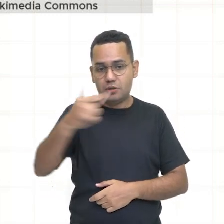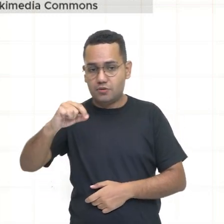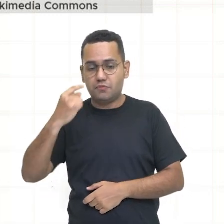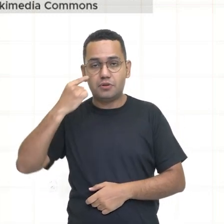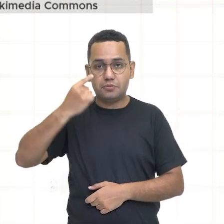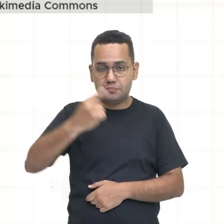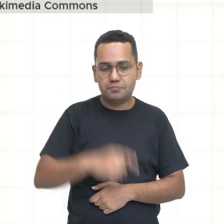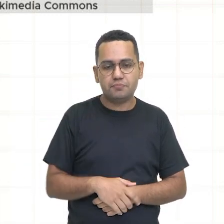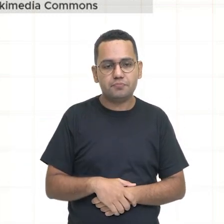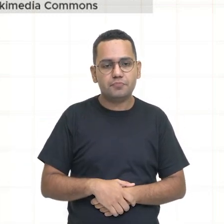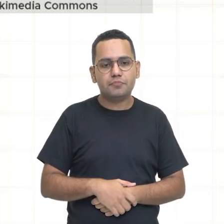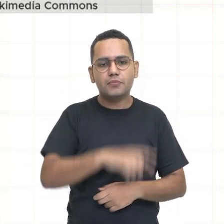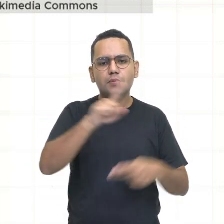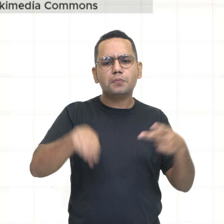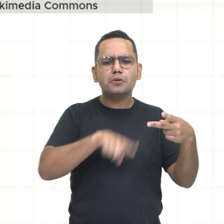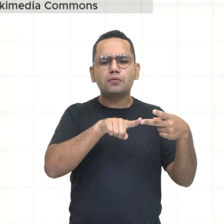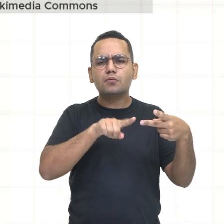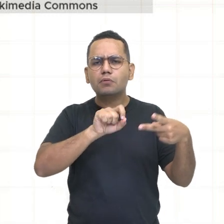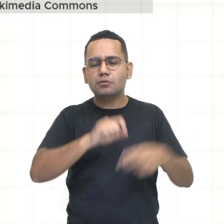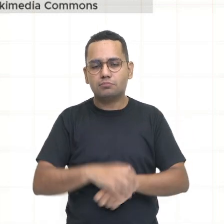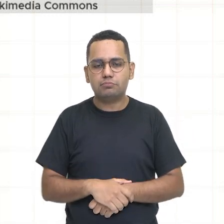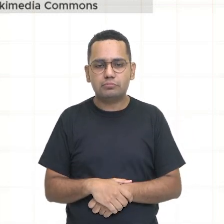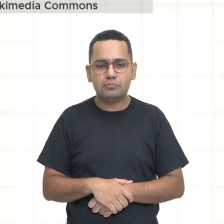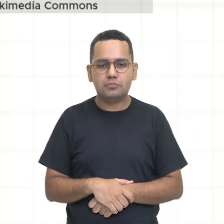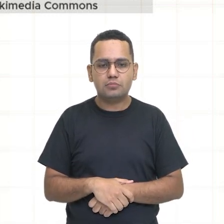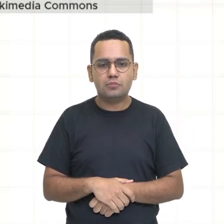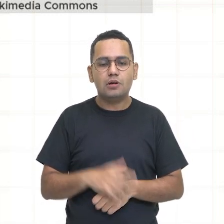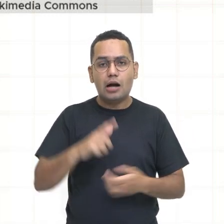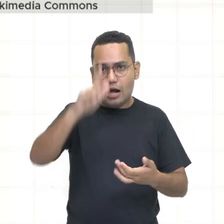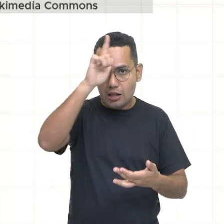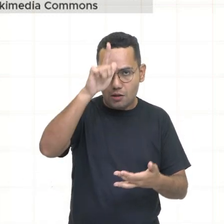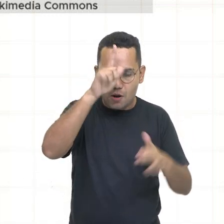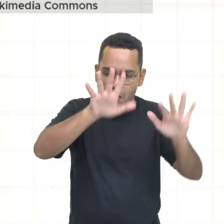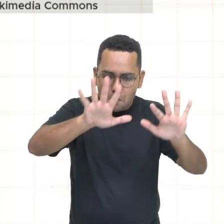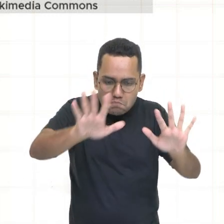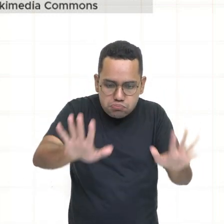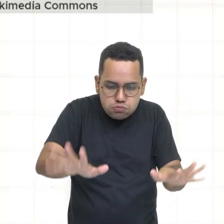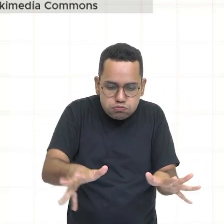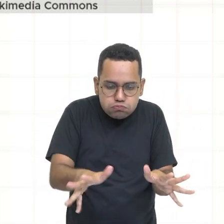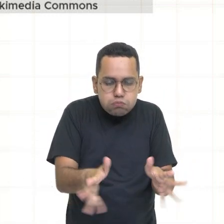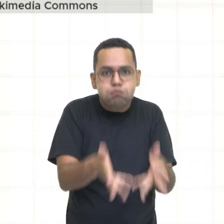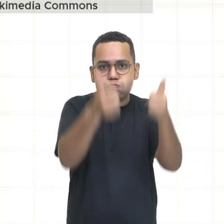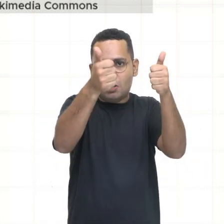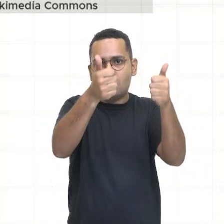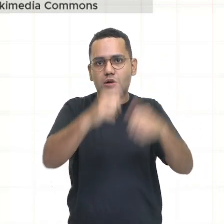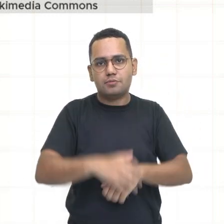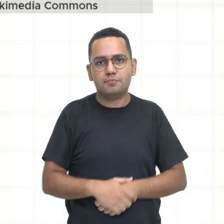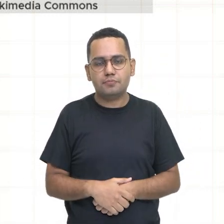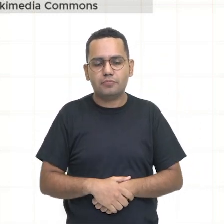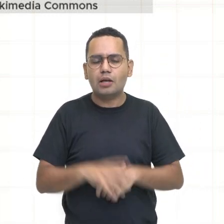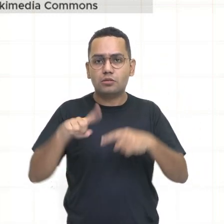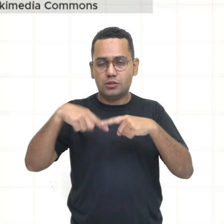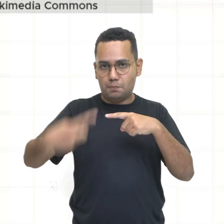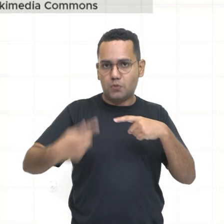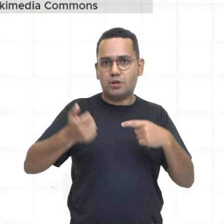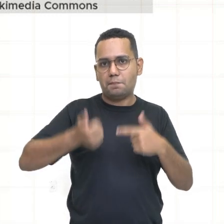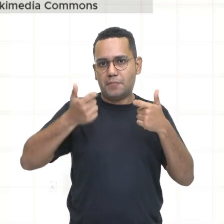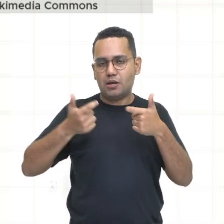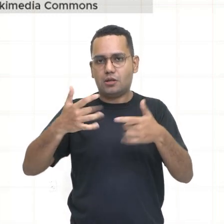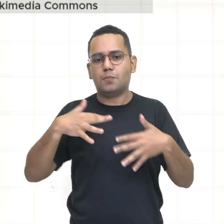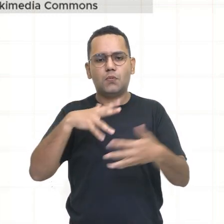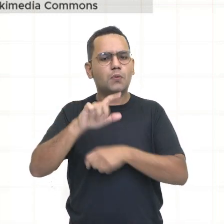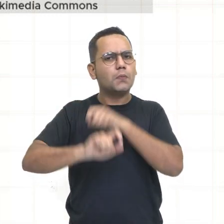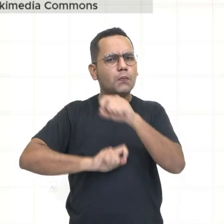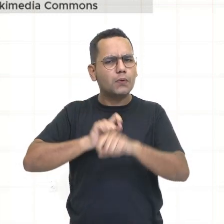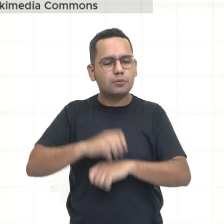e tinha a função de restaurar a grandeza alemã. Lembrando que, pós Primeira Guerra Mundial, a Alemanha